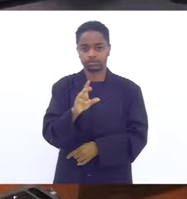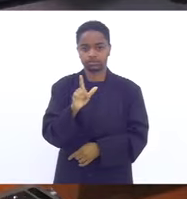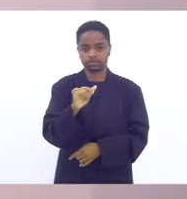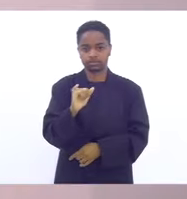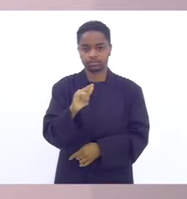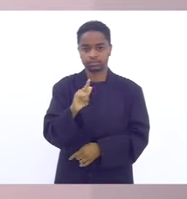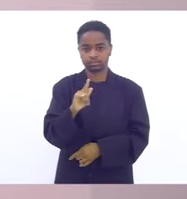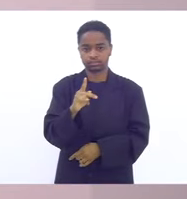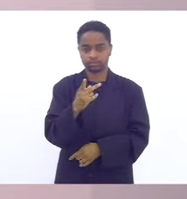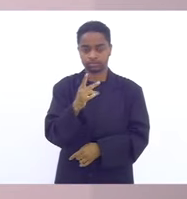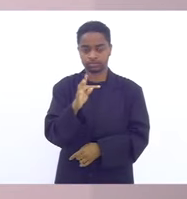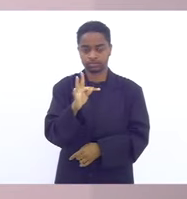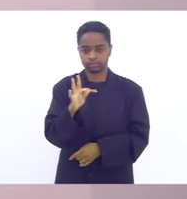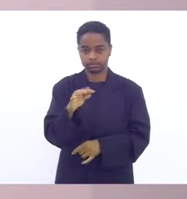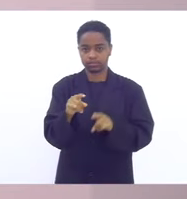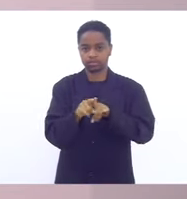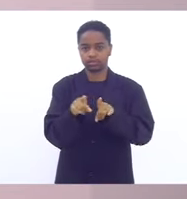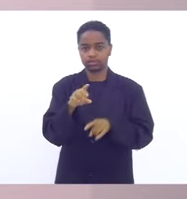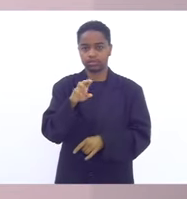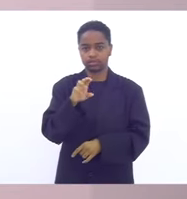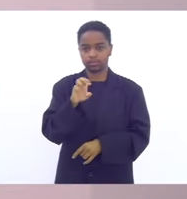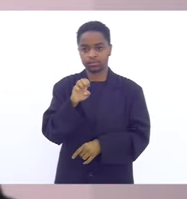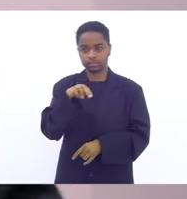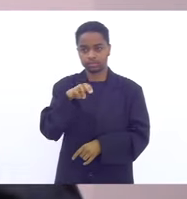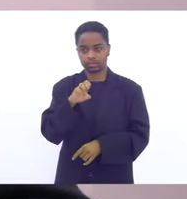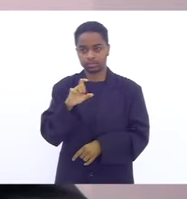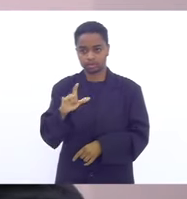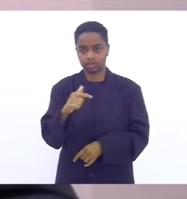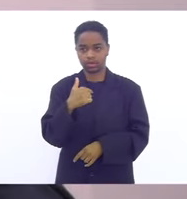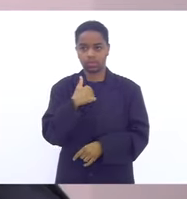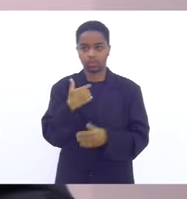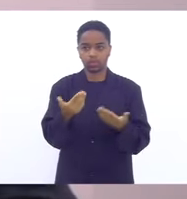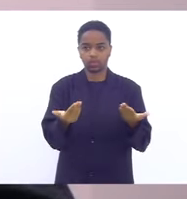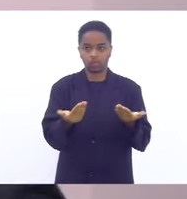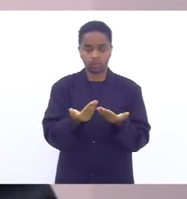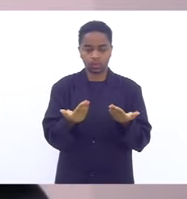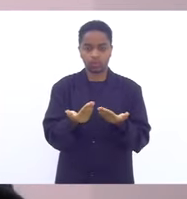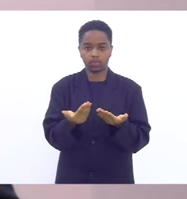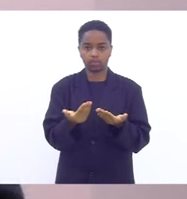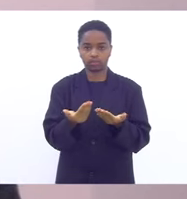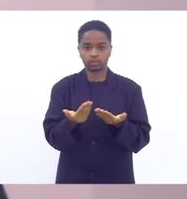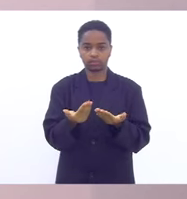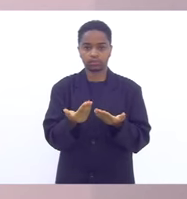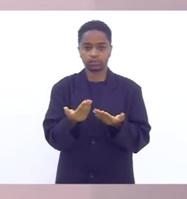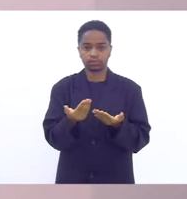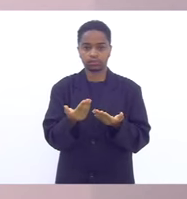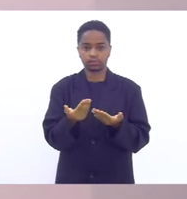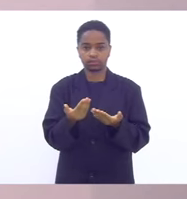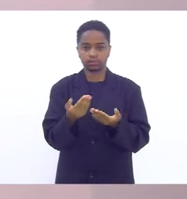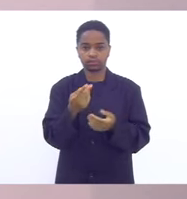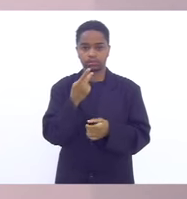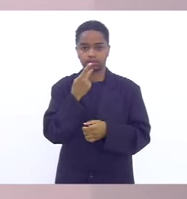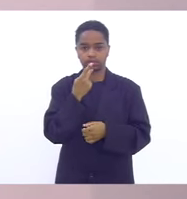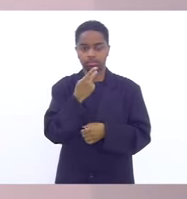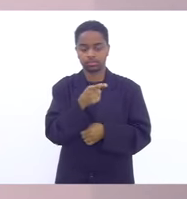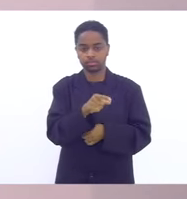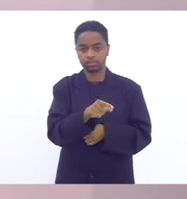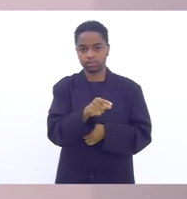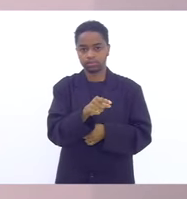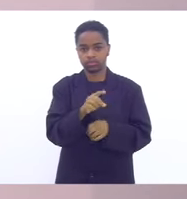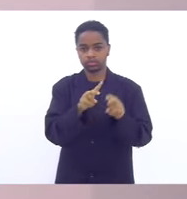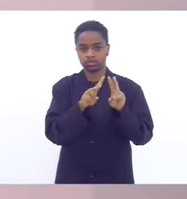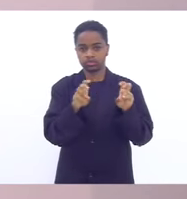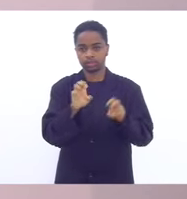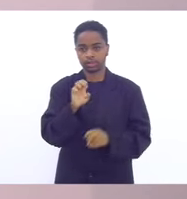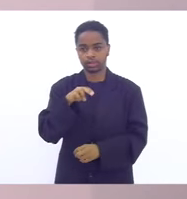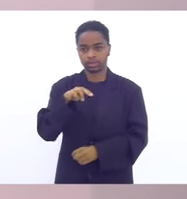da Enel. Eu vou me dirigir hoje, mais especificamente, com relação a Enel,